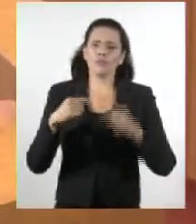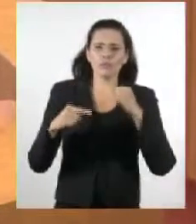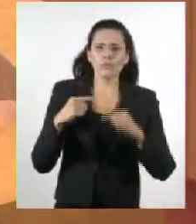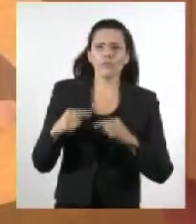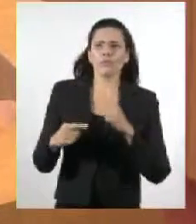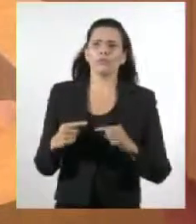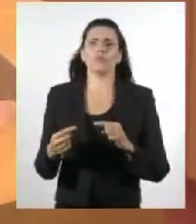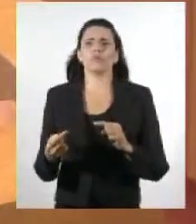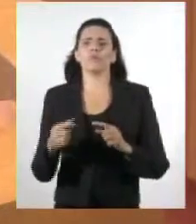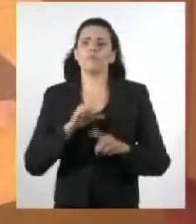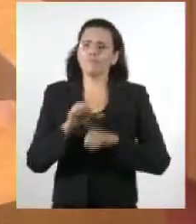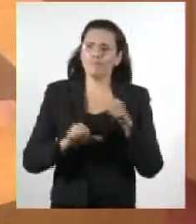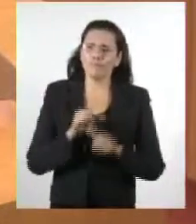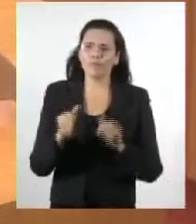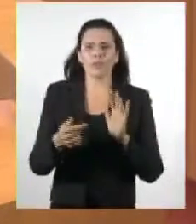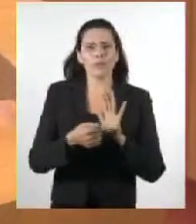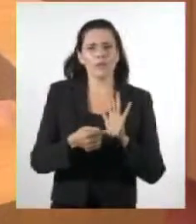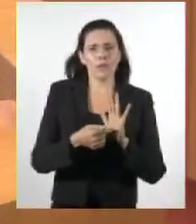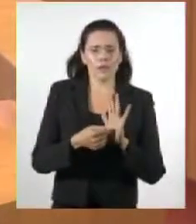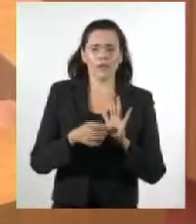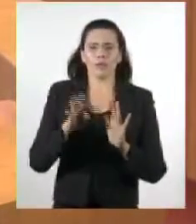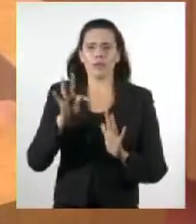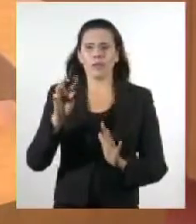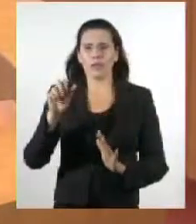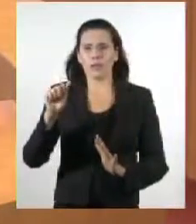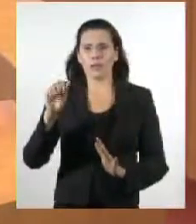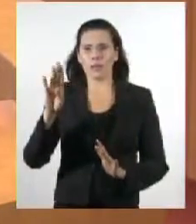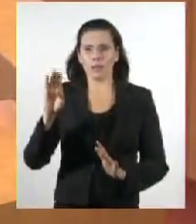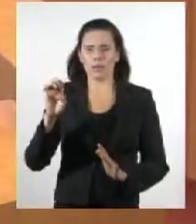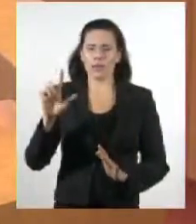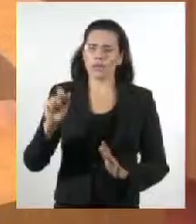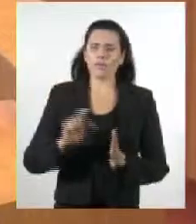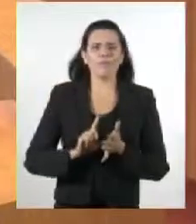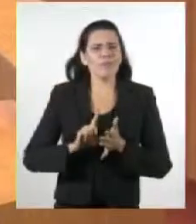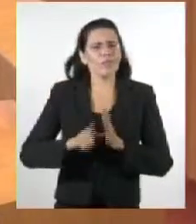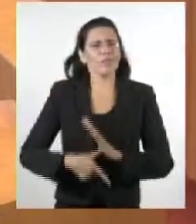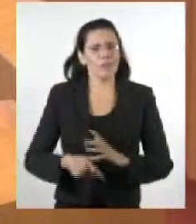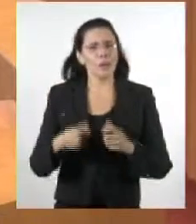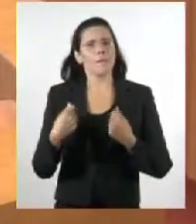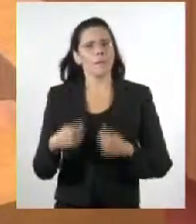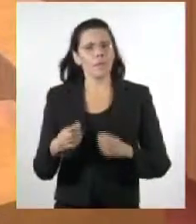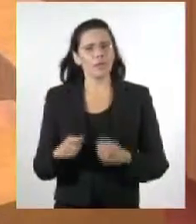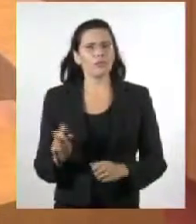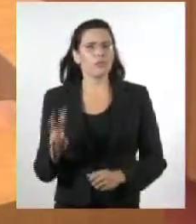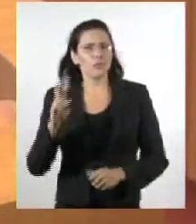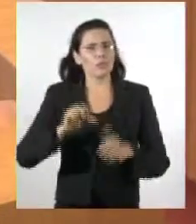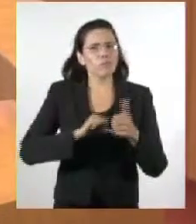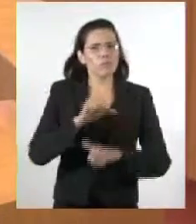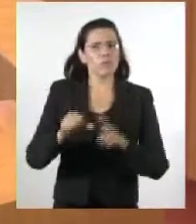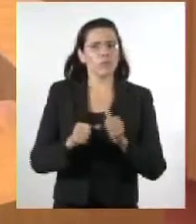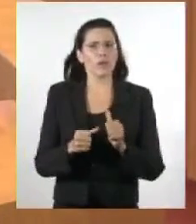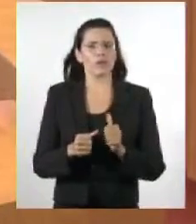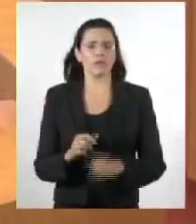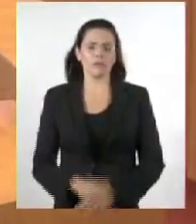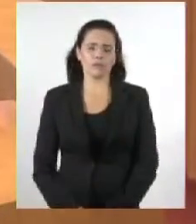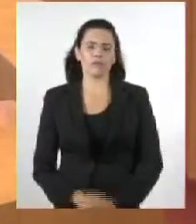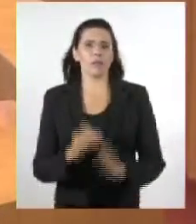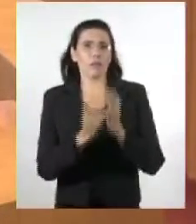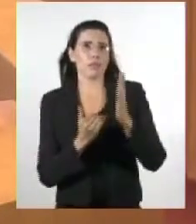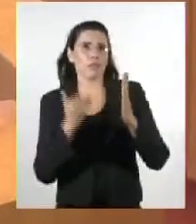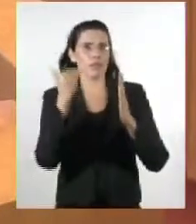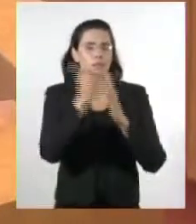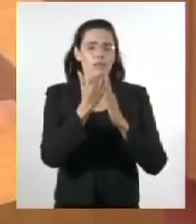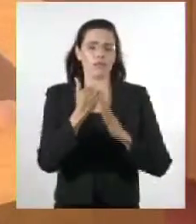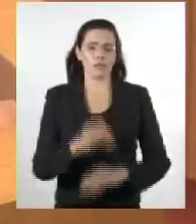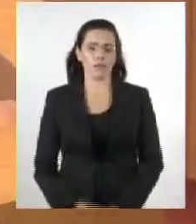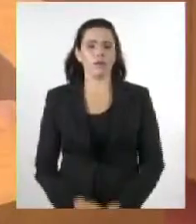reajuste da tabela SUS, deputado Antônio Pereira, tendo em vista a defasagem dessa tabela. Fica aqui, portanto, mais do que um apelo,